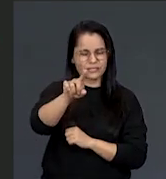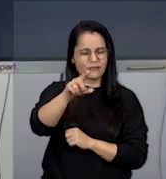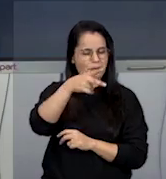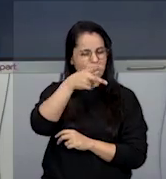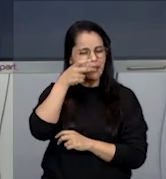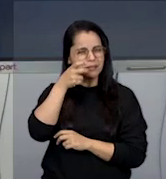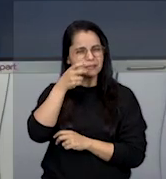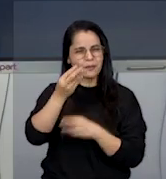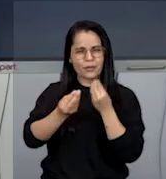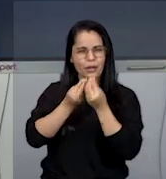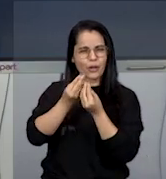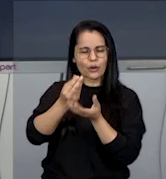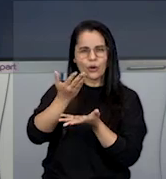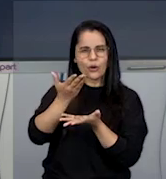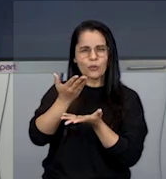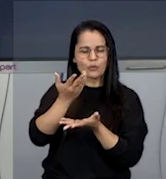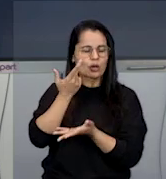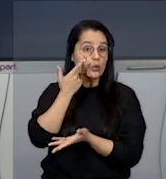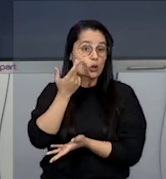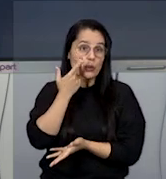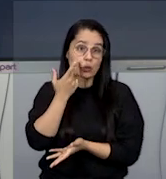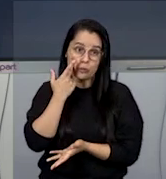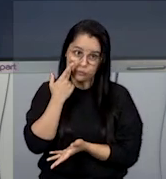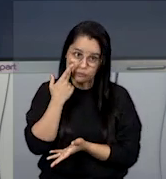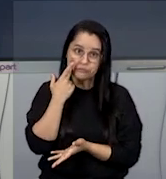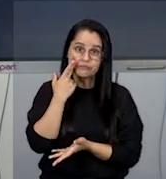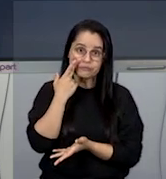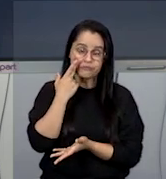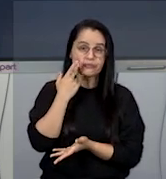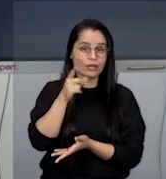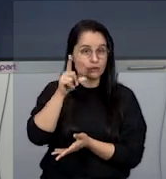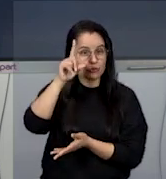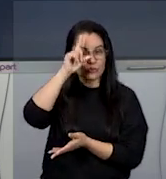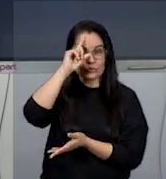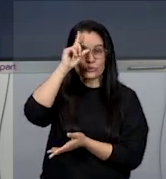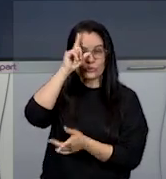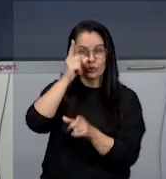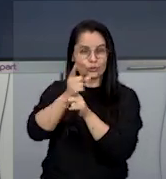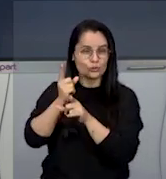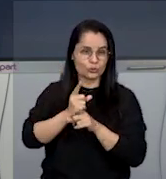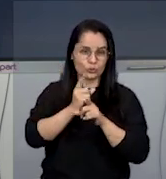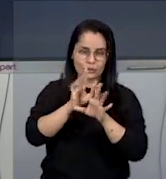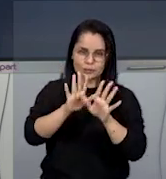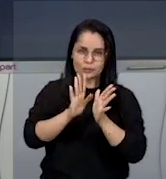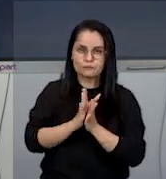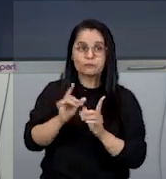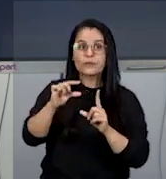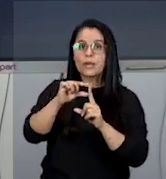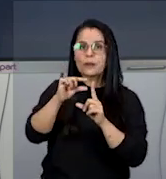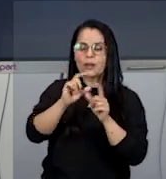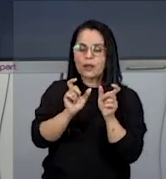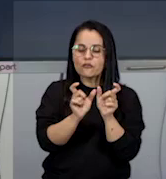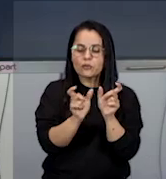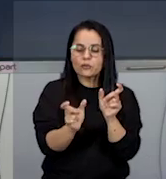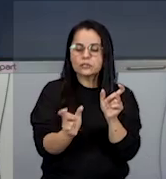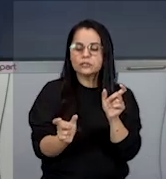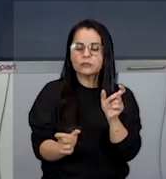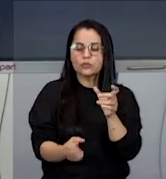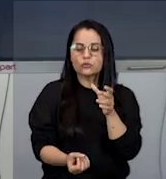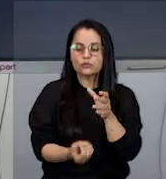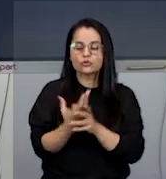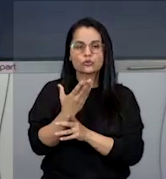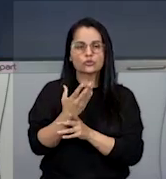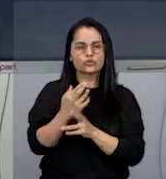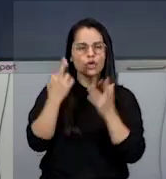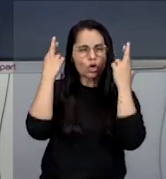perceber quanto que isso é comum e cotidiano na nossa vida. A palavra polissemia veio do grego,